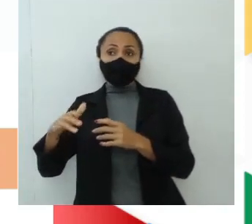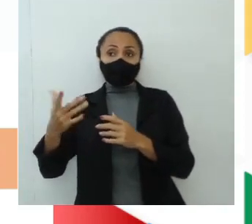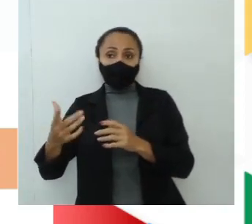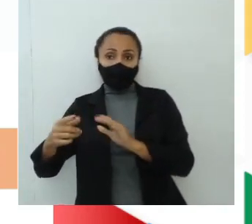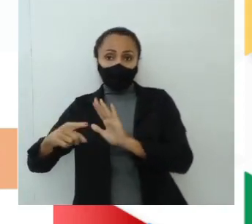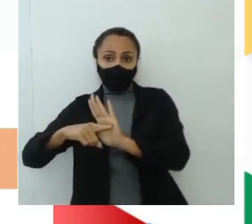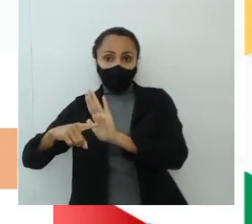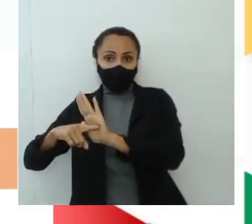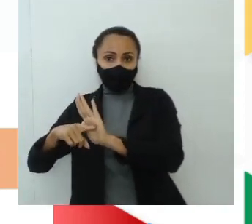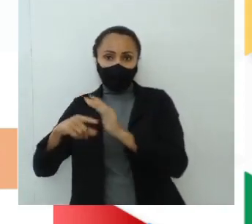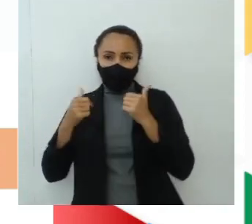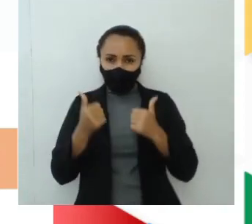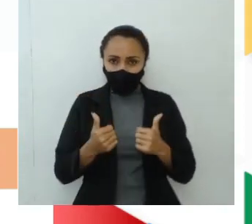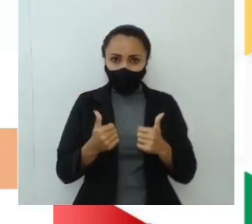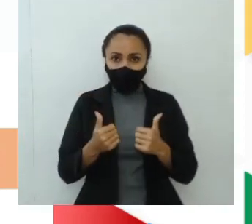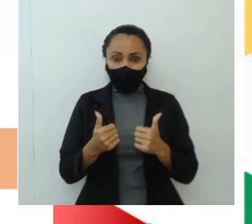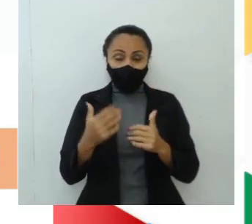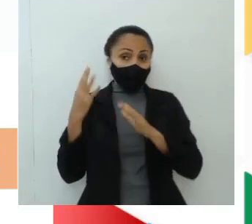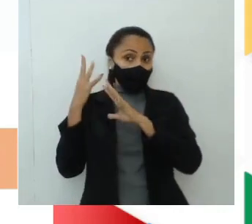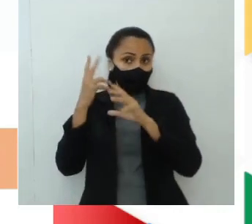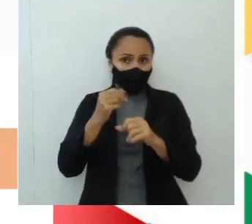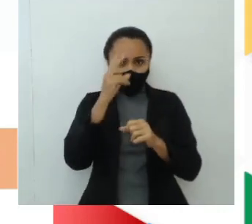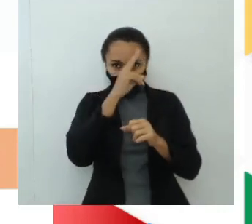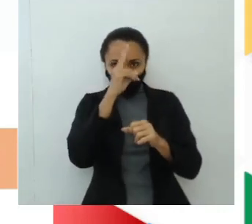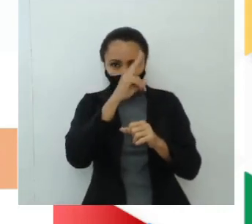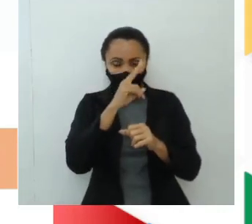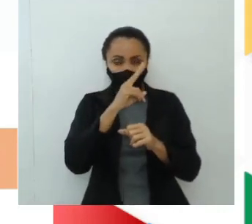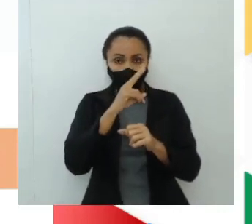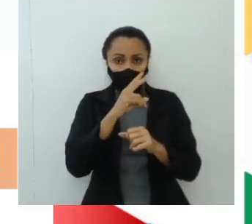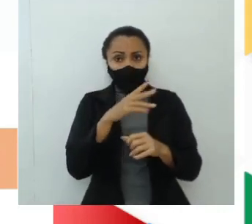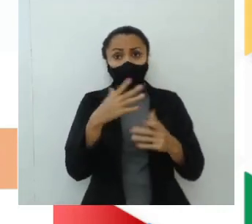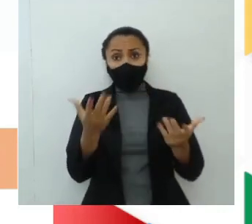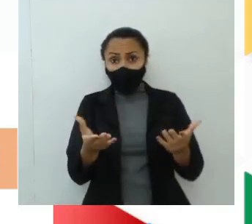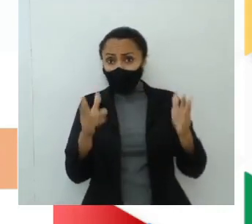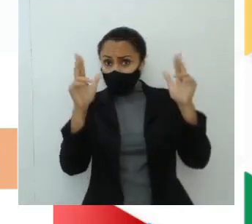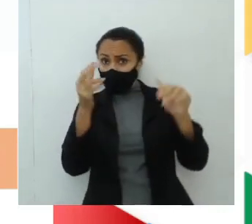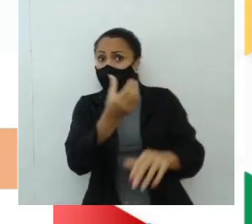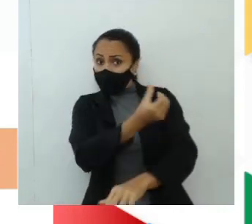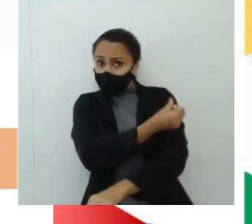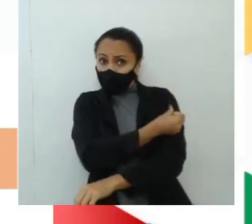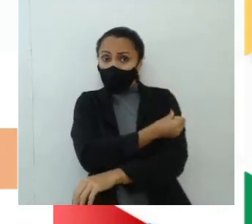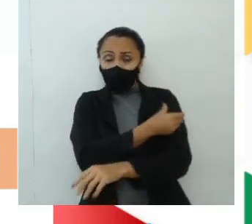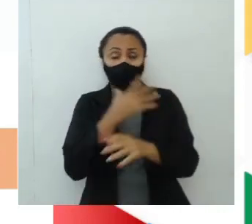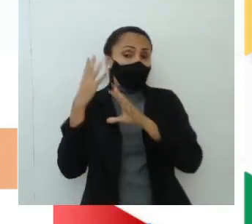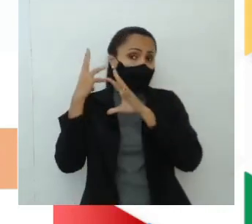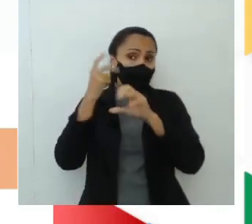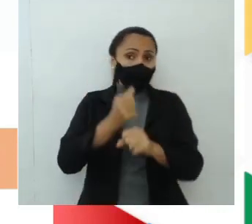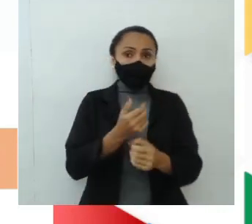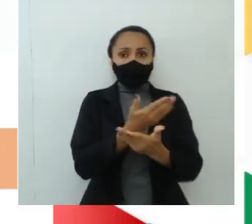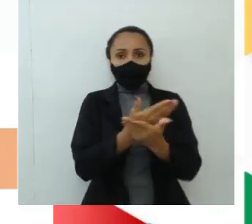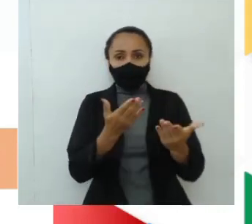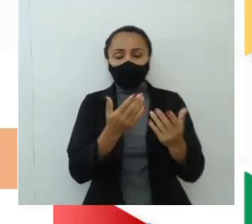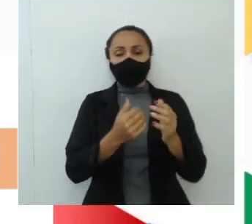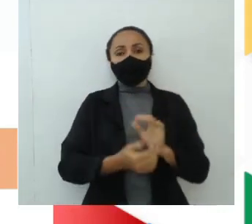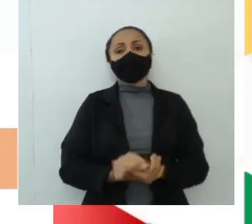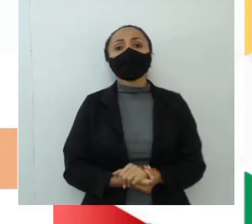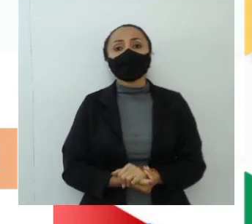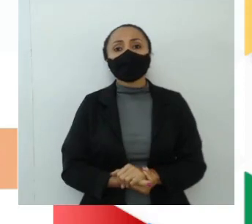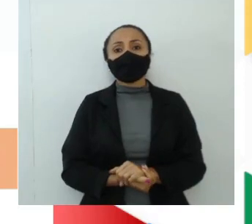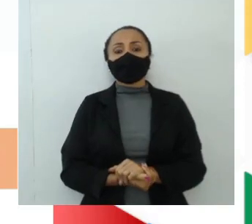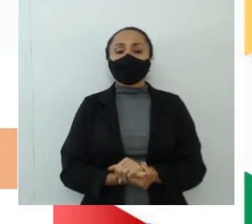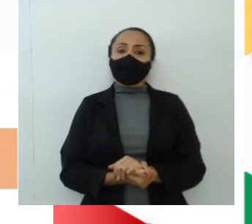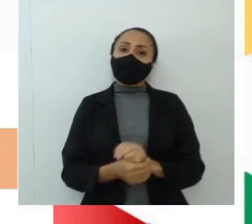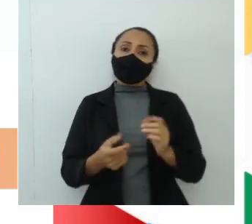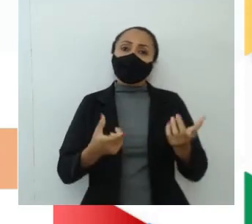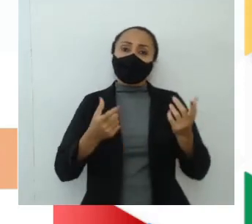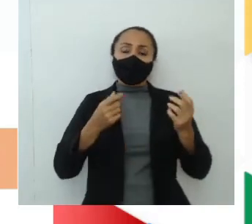bom? Fez uma revisão? Lembrou disso? É assunto do sexto ano, tá? Mas a gente revisa aqui para vocês. Então, isso é a